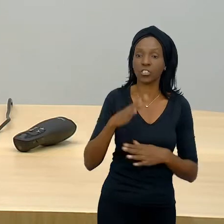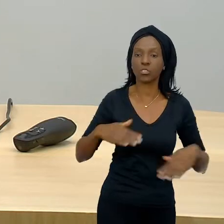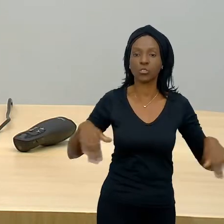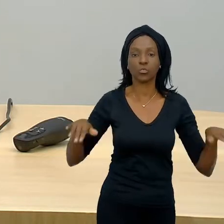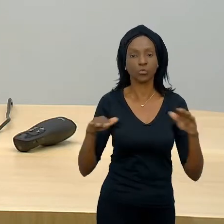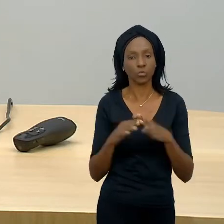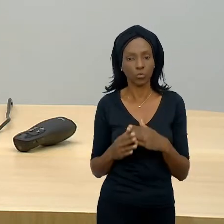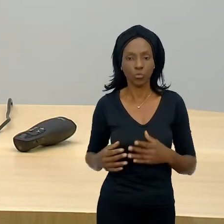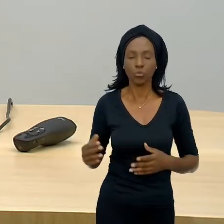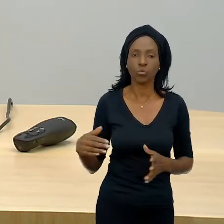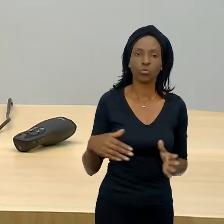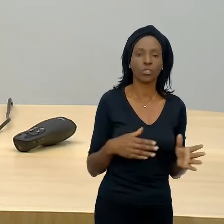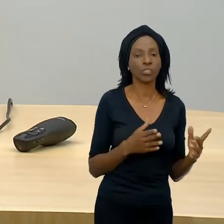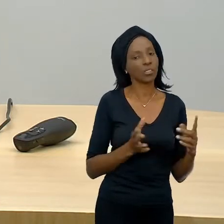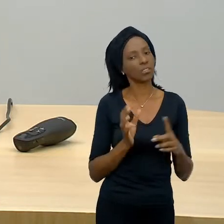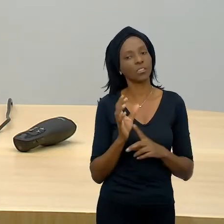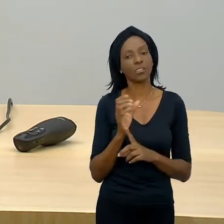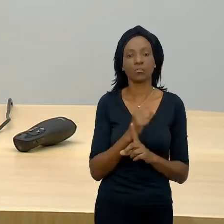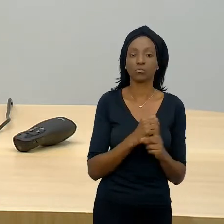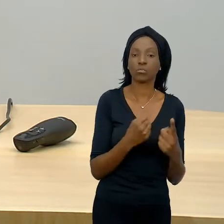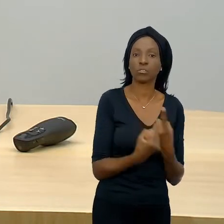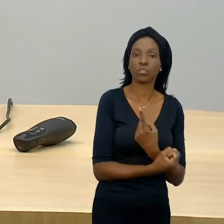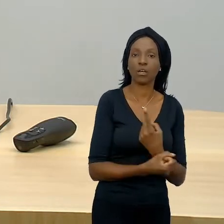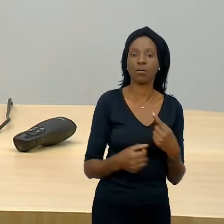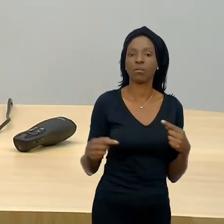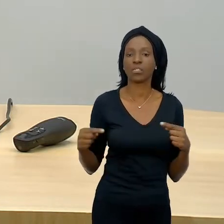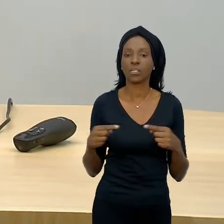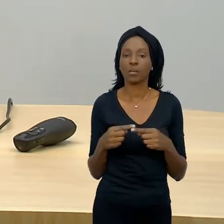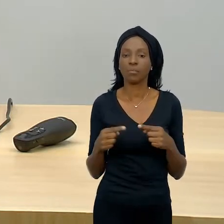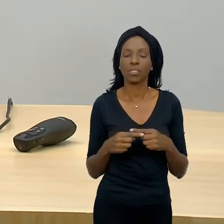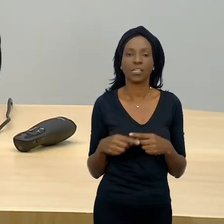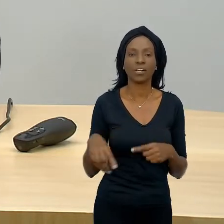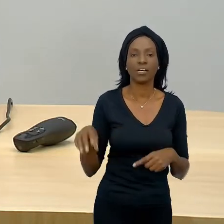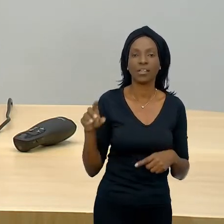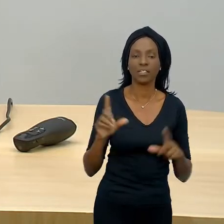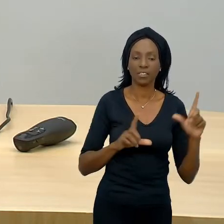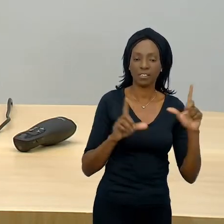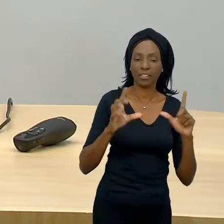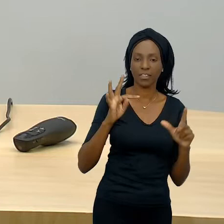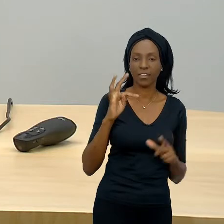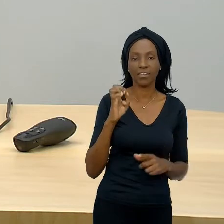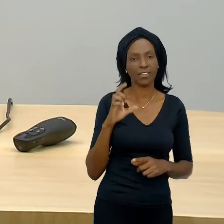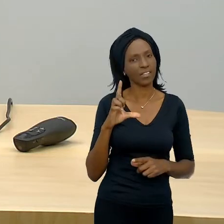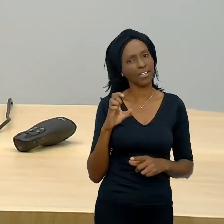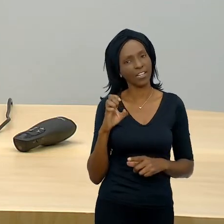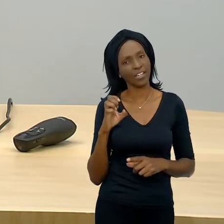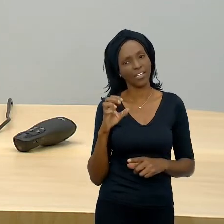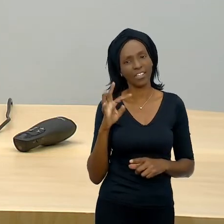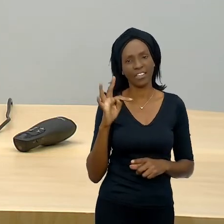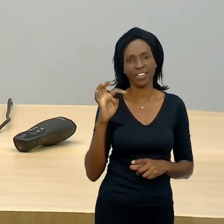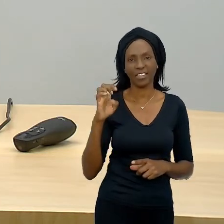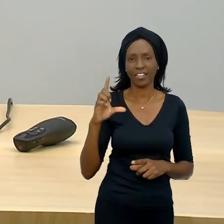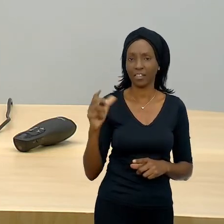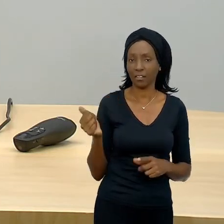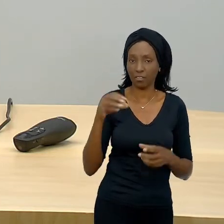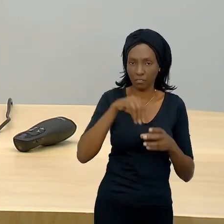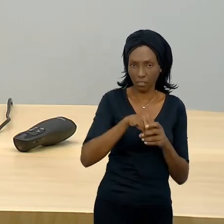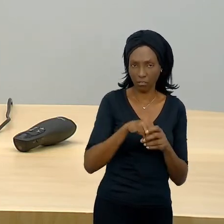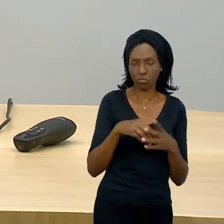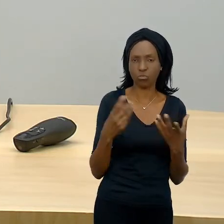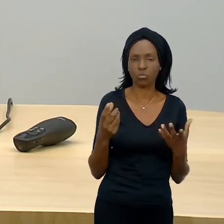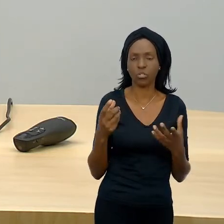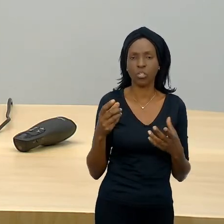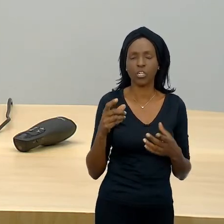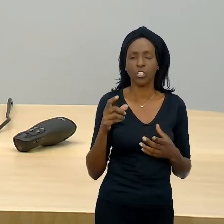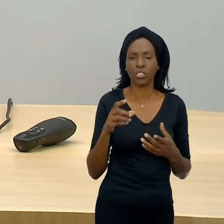da ordem social, que são as teletelas, né? As teletelas dentro da obra do Orwell são esses